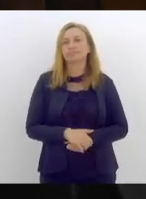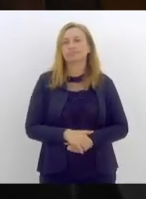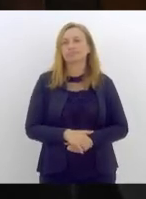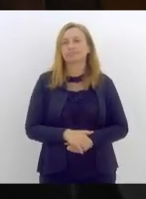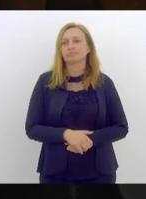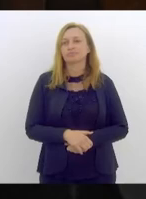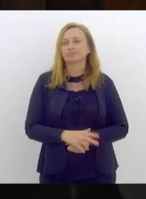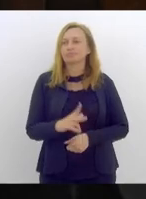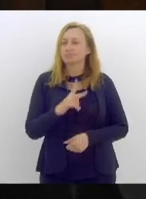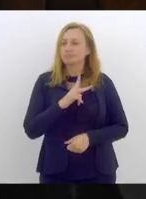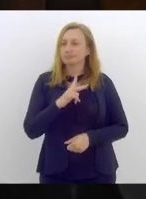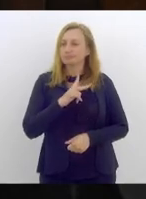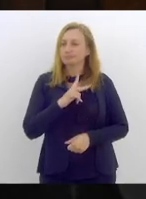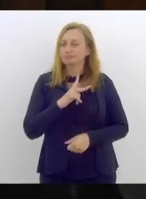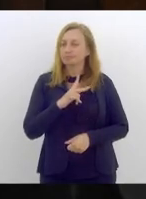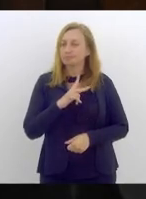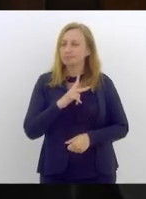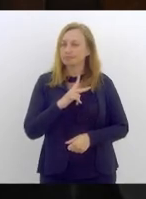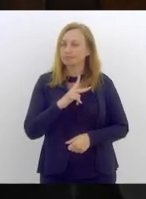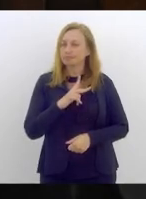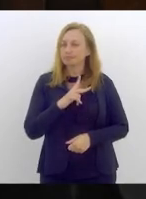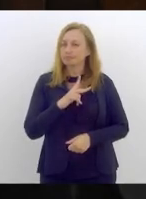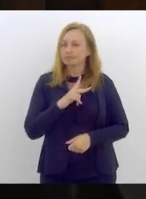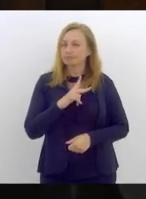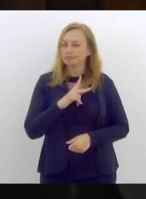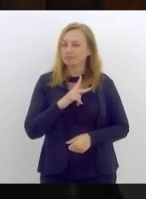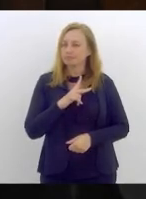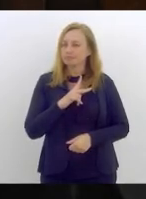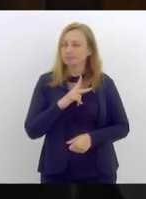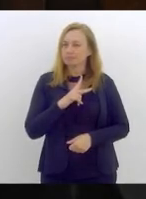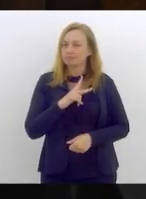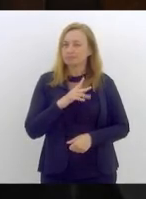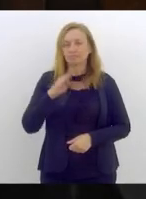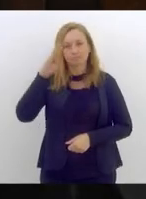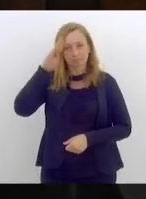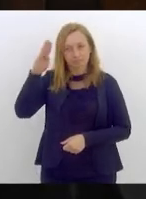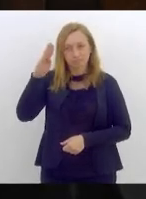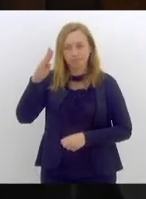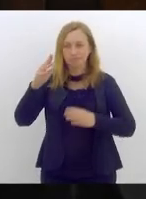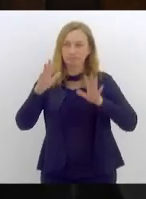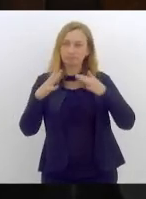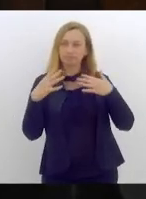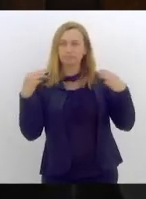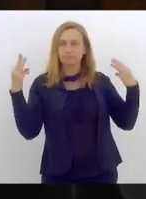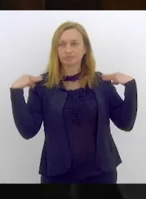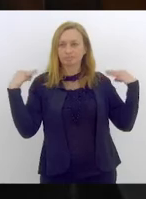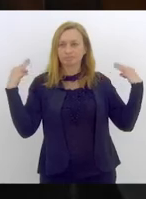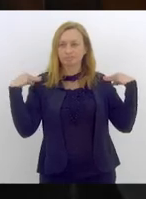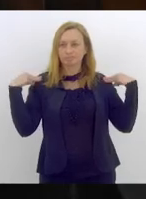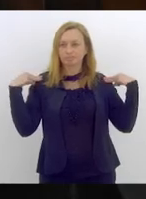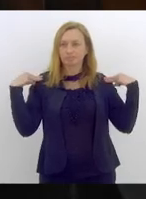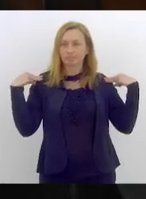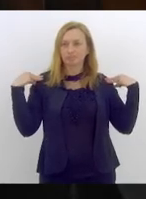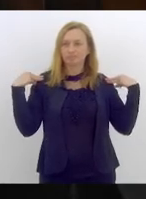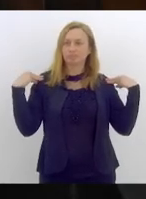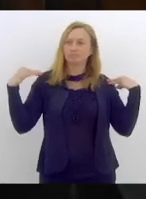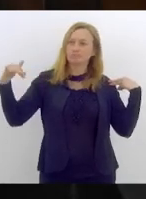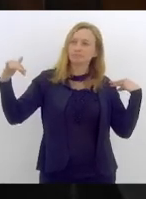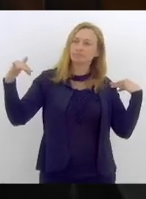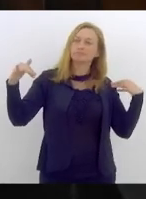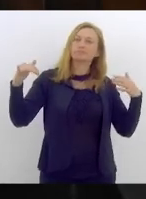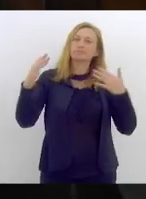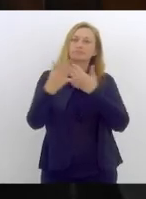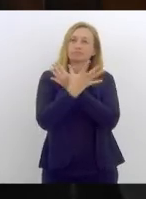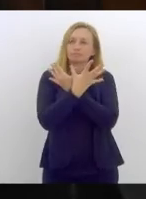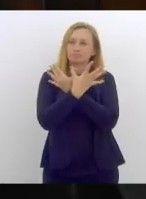as próprias Forças Armadas Brasileiras o exército a Marinha e aeronáutica na grande maioria